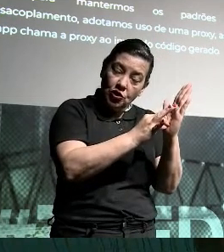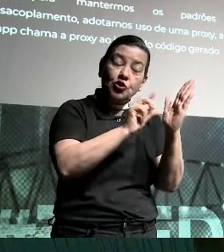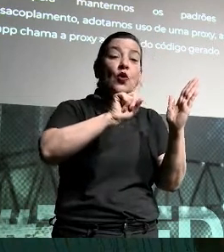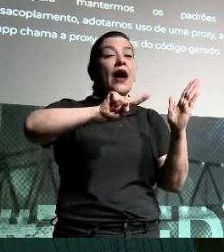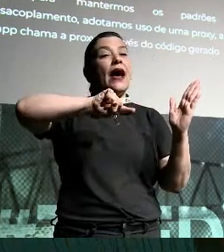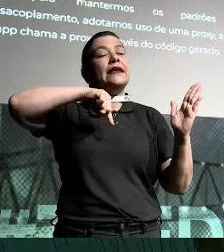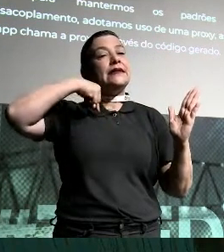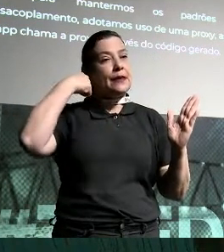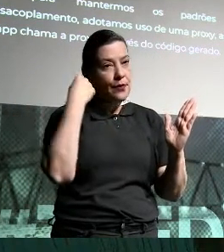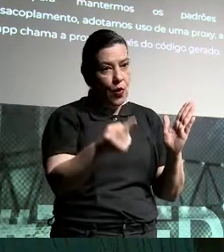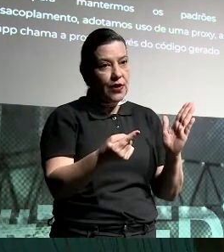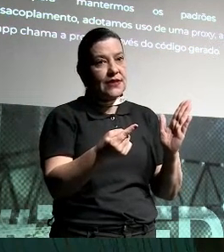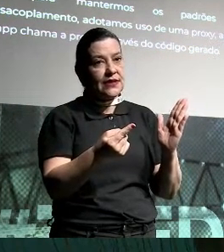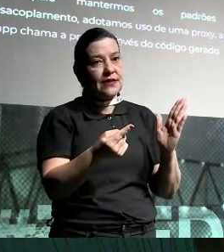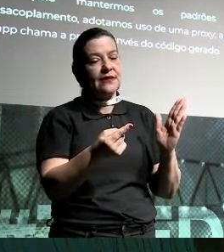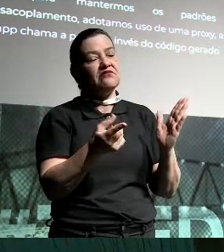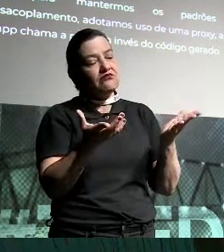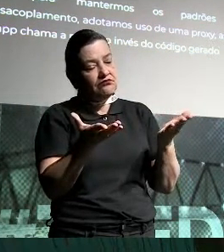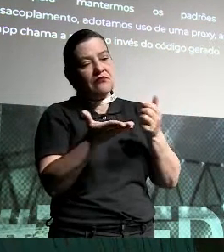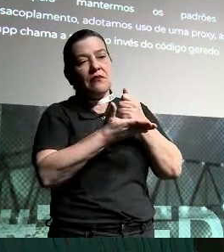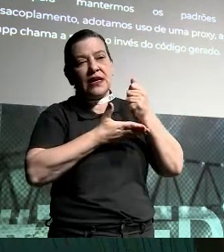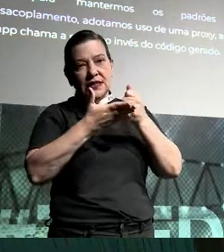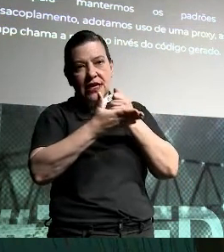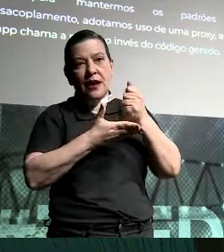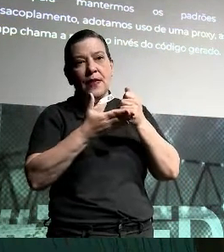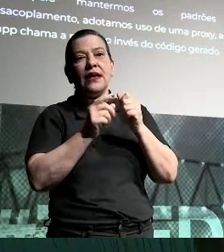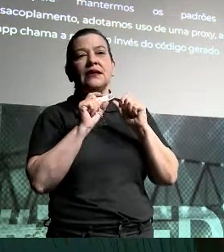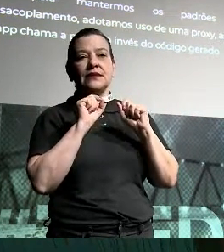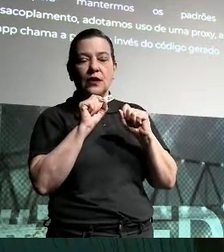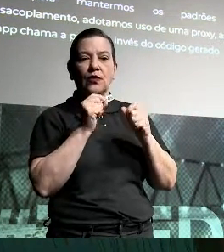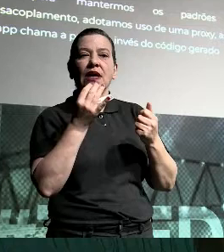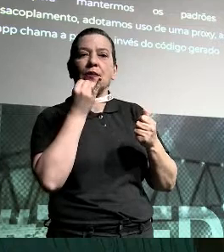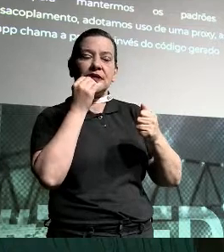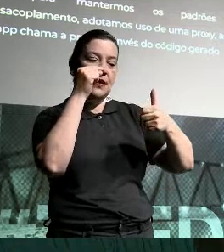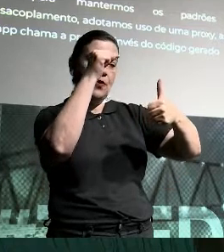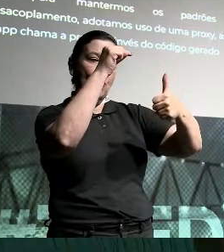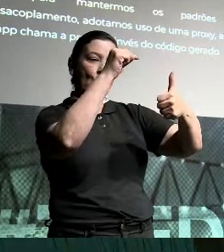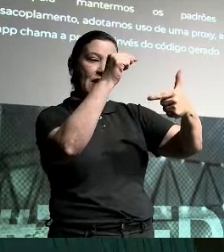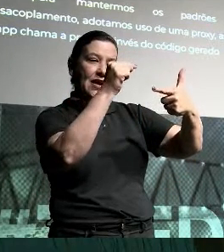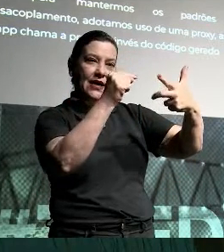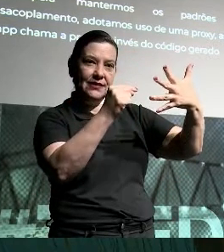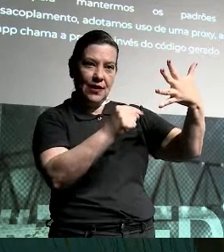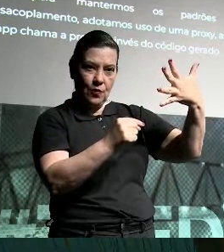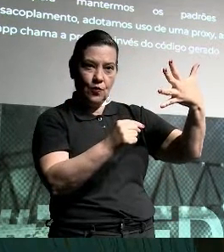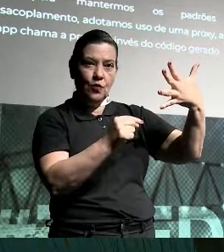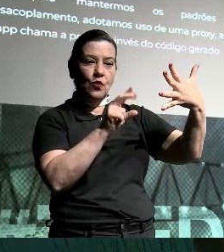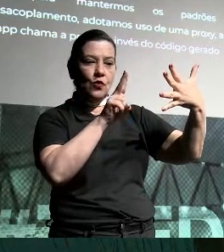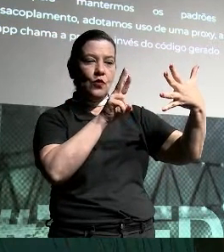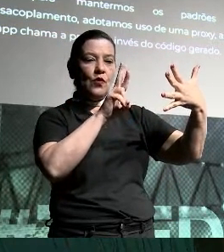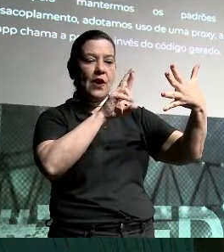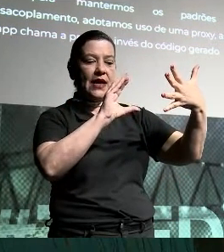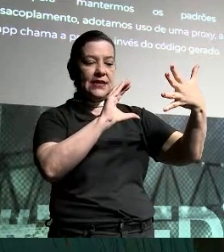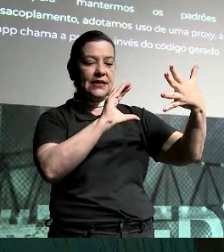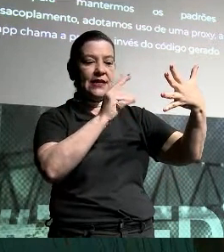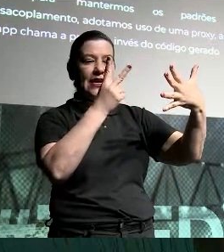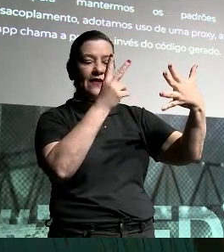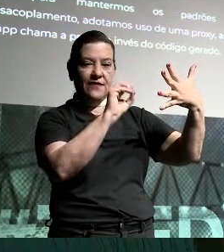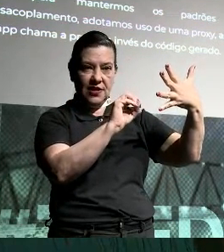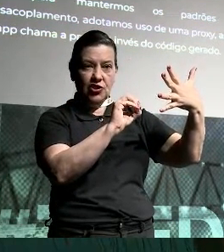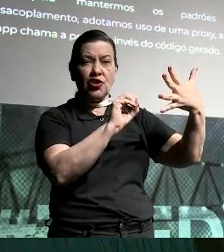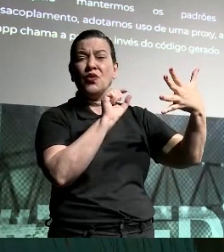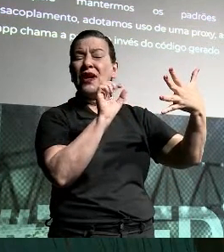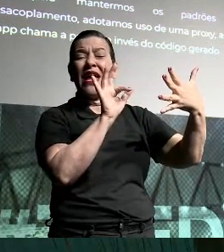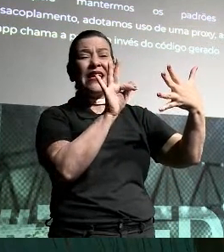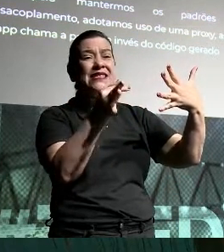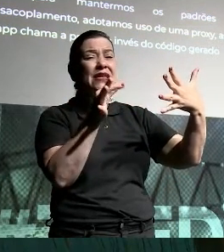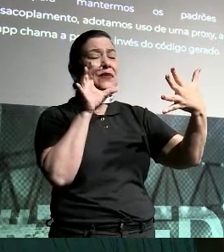depois, basicamente, crio a proxy dela, implementando o RC20. E o meu aplicativo chama, é muito simples, é